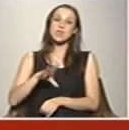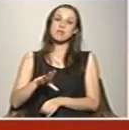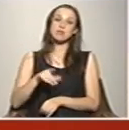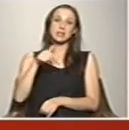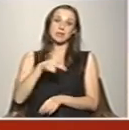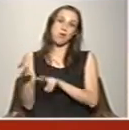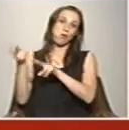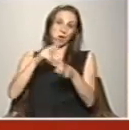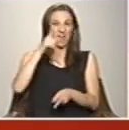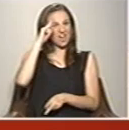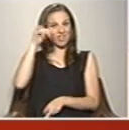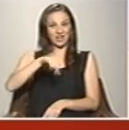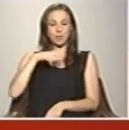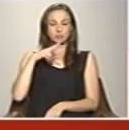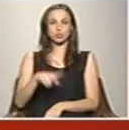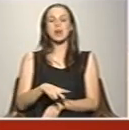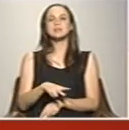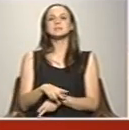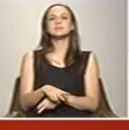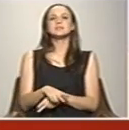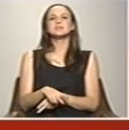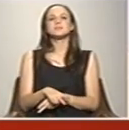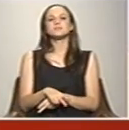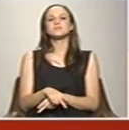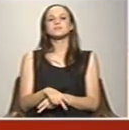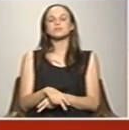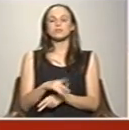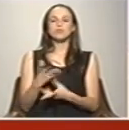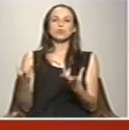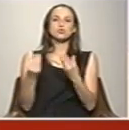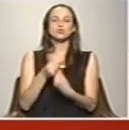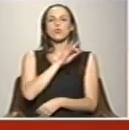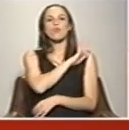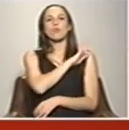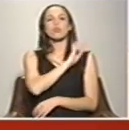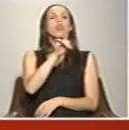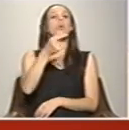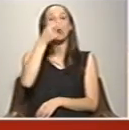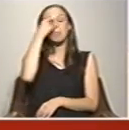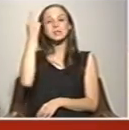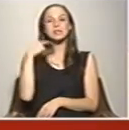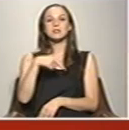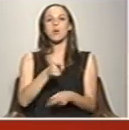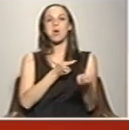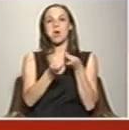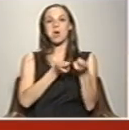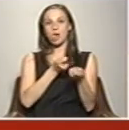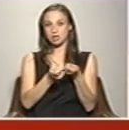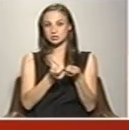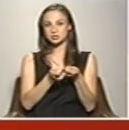Startup. A Startup Buzz, conjuntamente com outra faculdade no ano passado, teve na organização do 3-Day